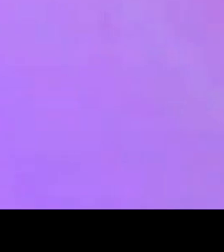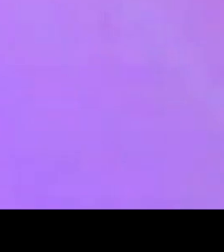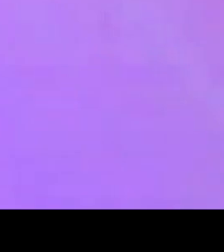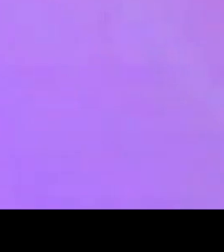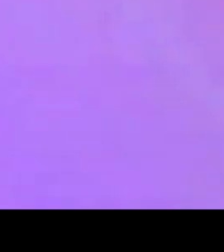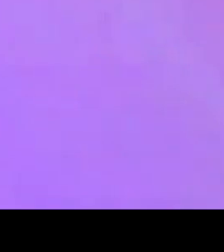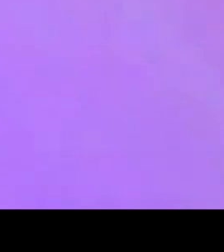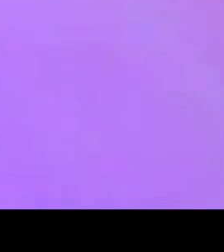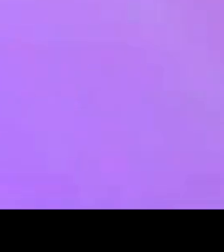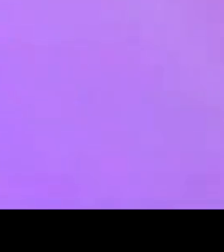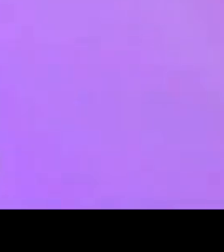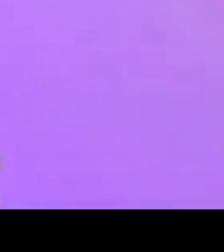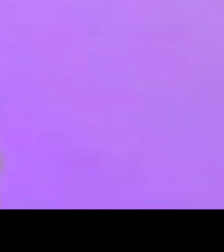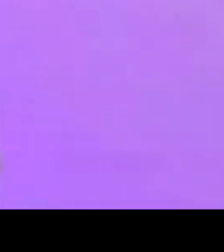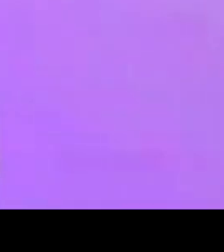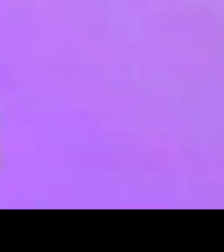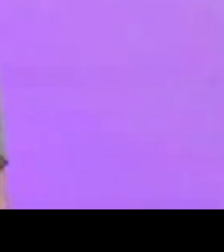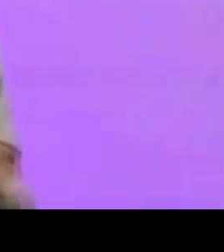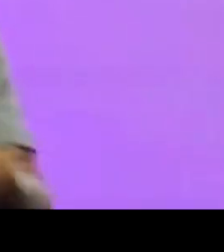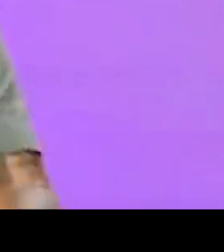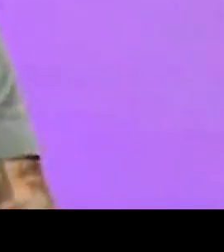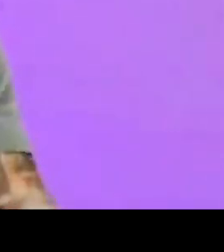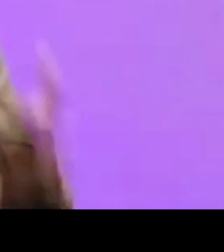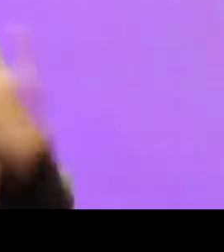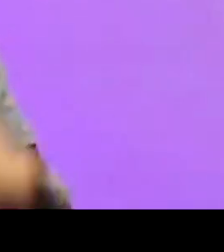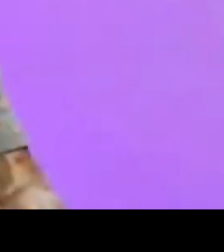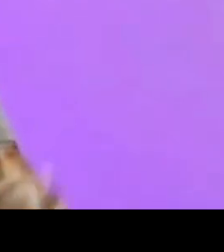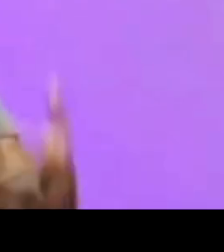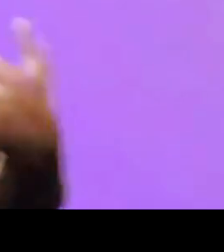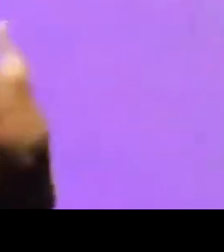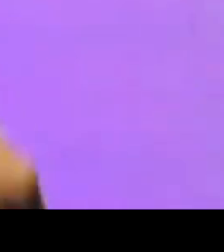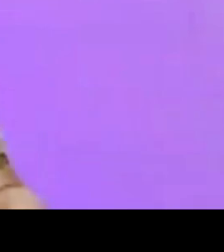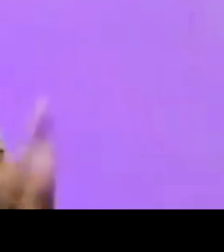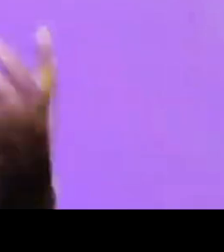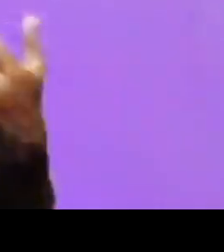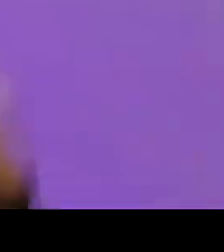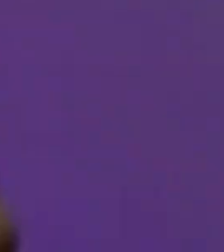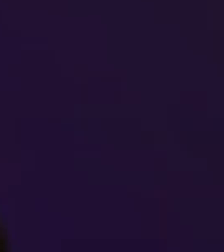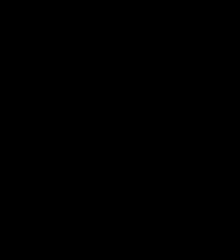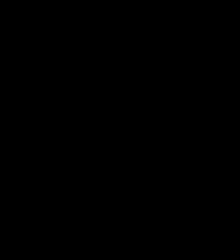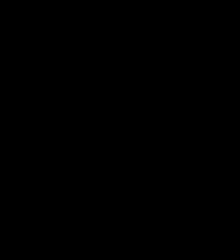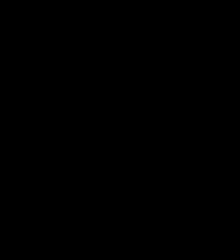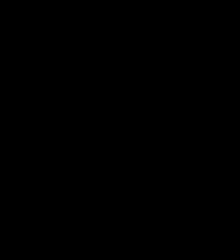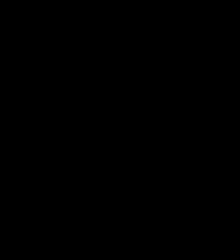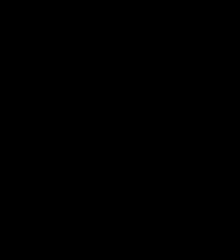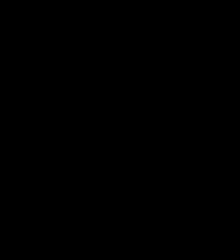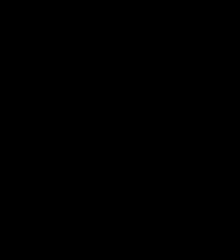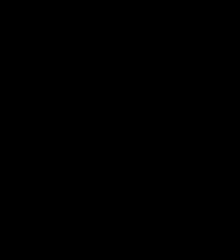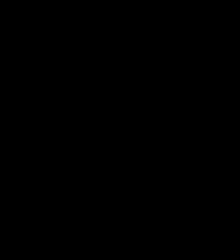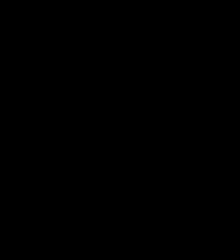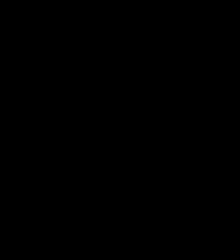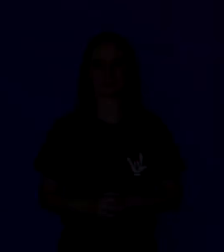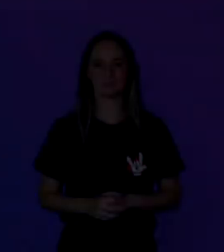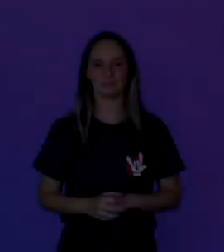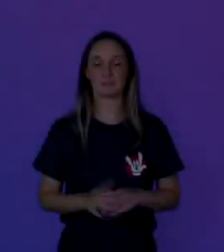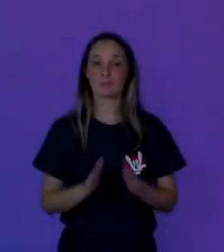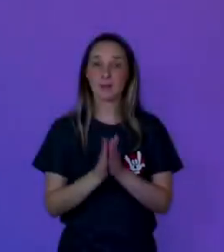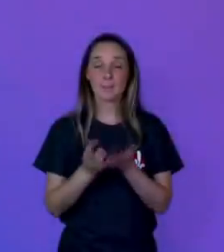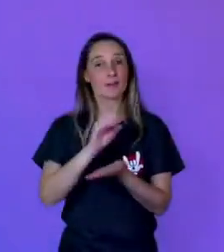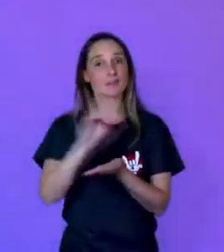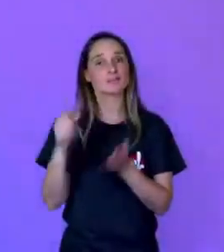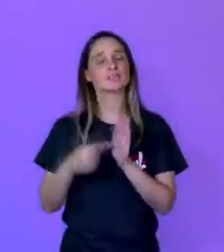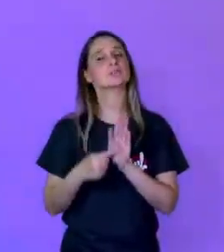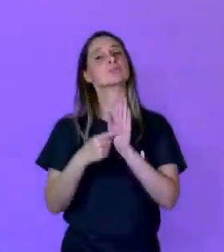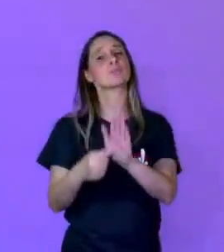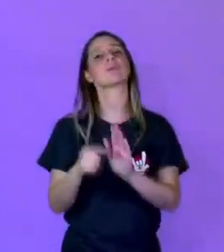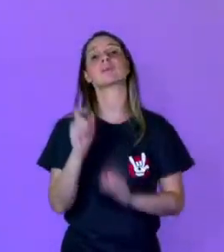Cara, eu não sei você, mas eu preciso voltar para as bases da nossa fé o tempo inteiro. O primeiro